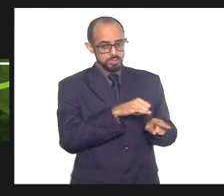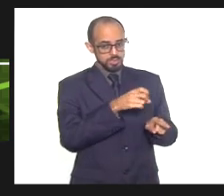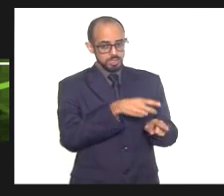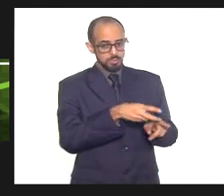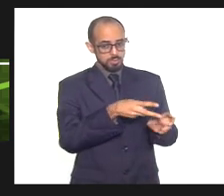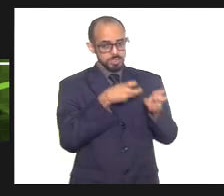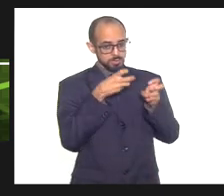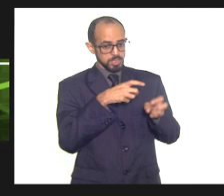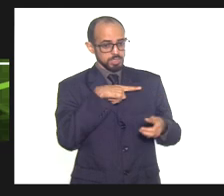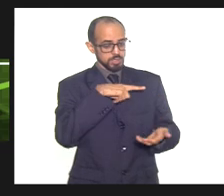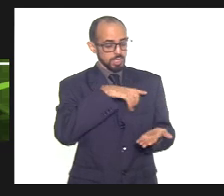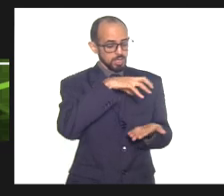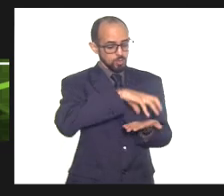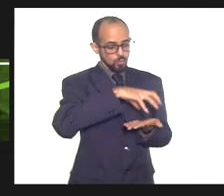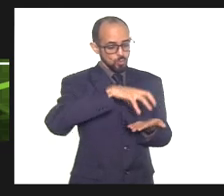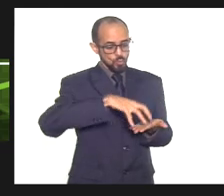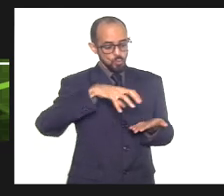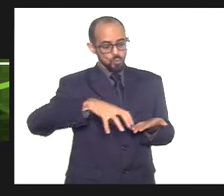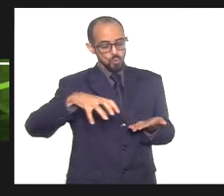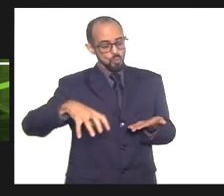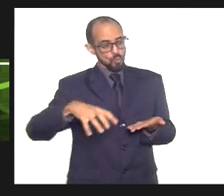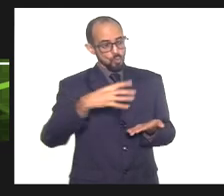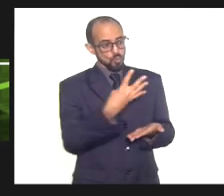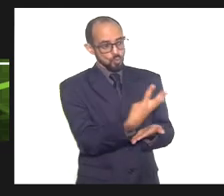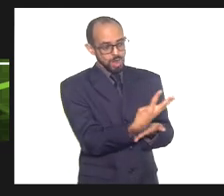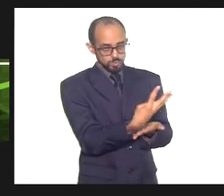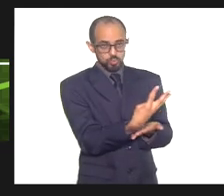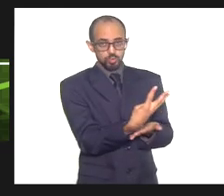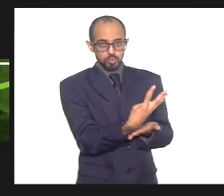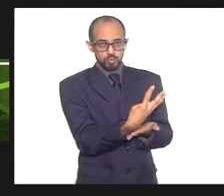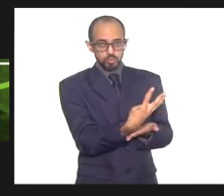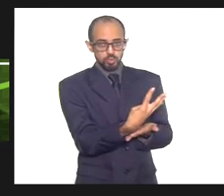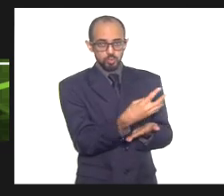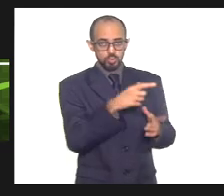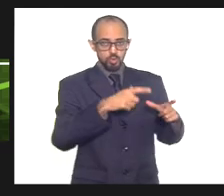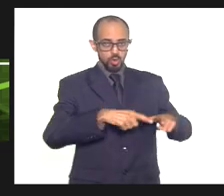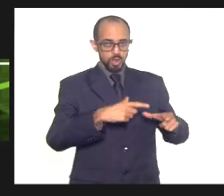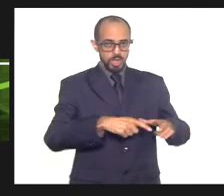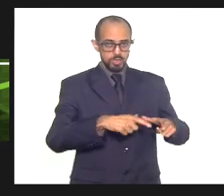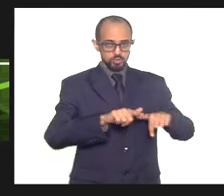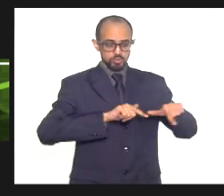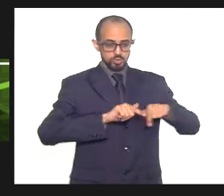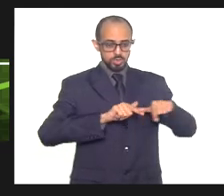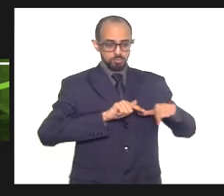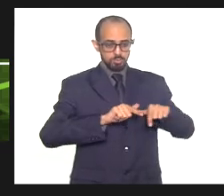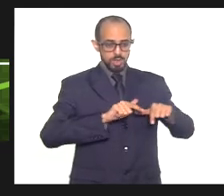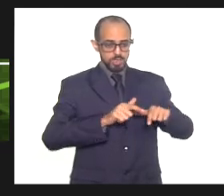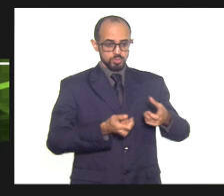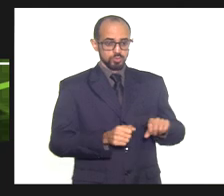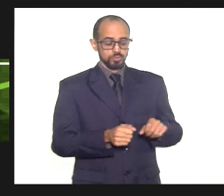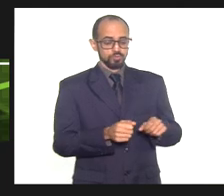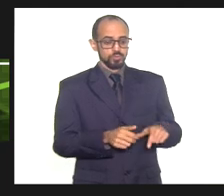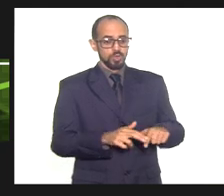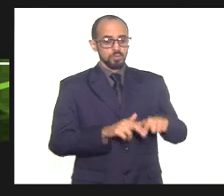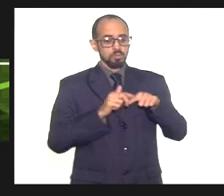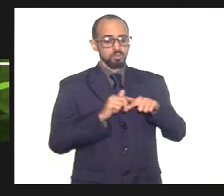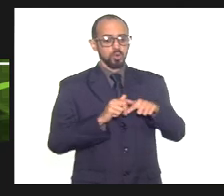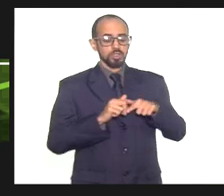quatro campos de barra blocos em exploração, por via de consequência,